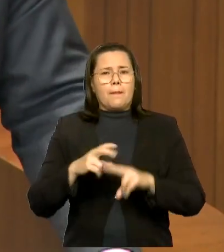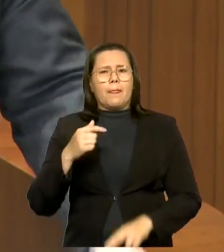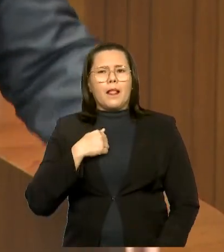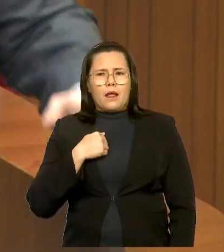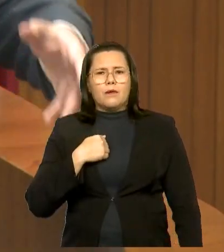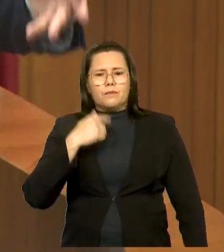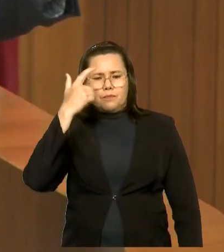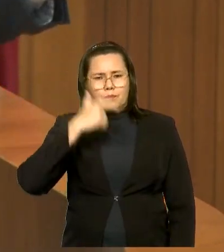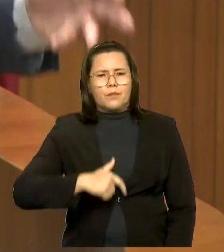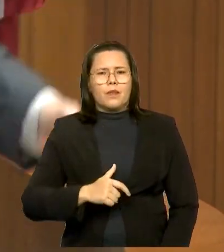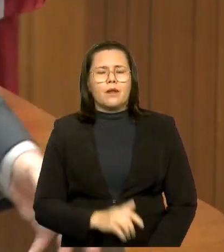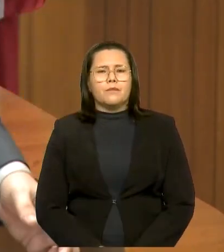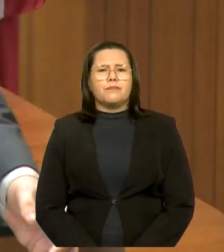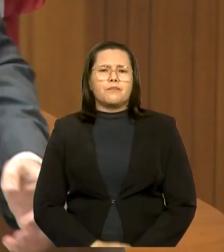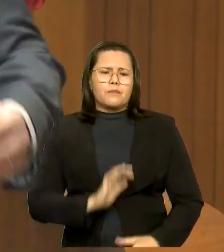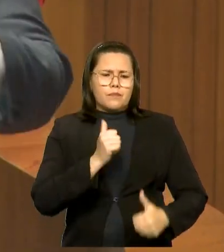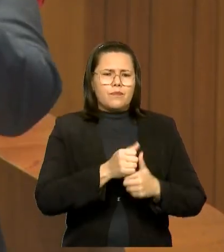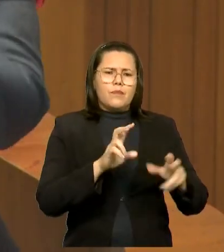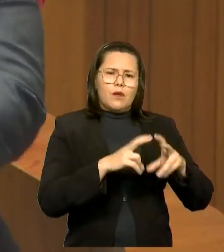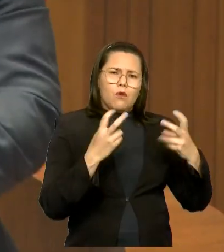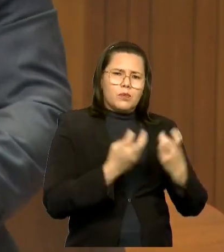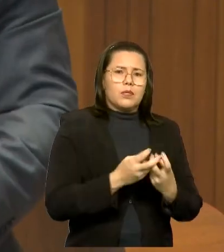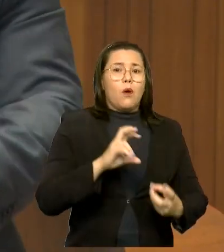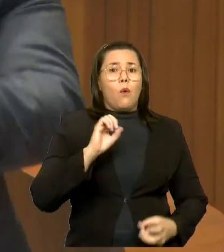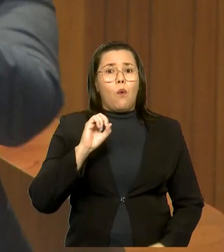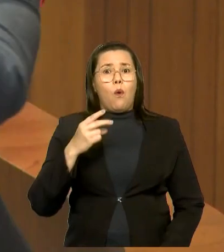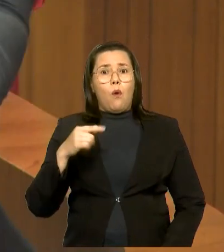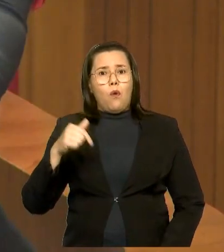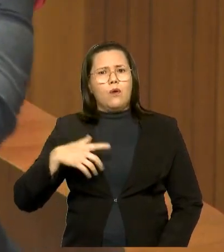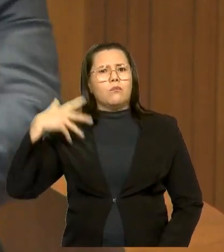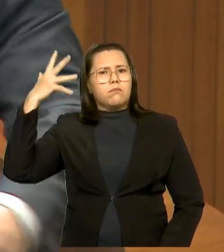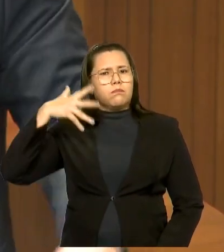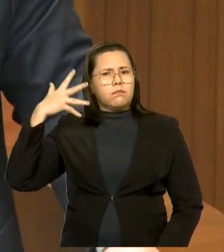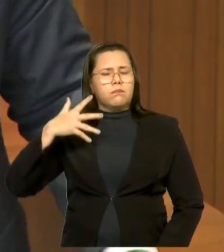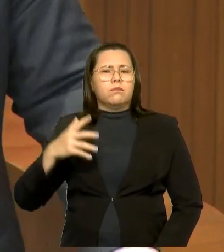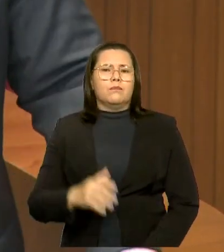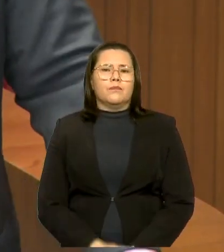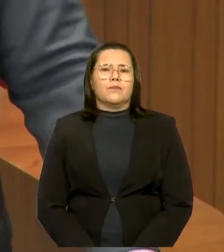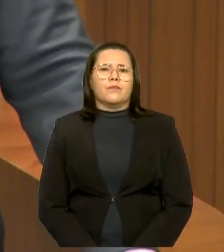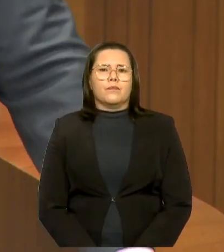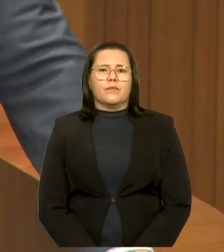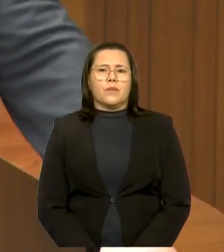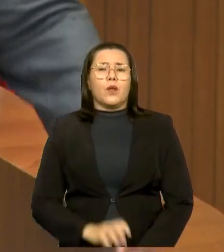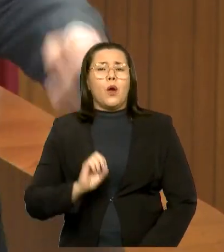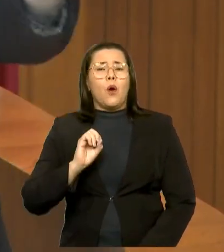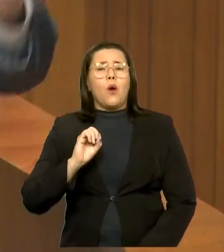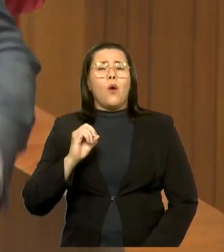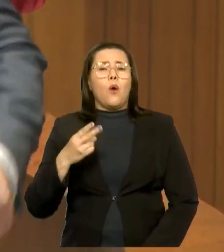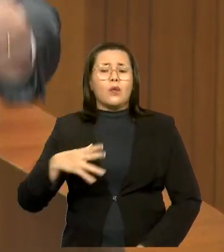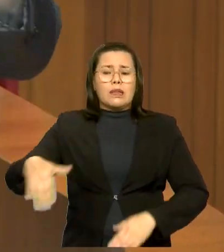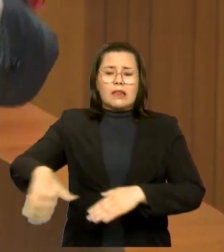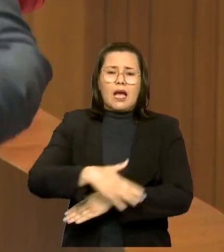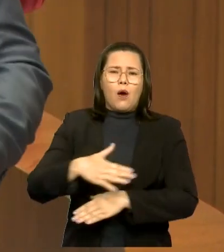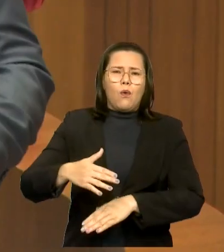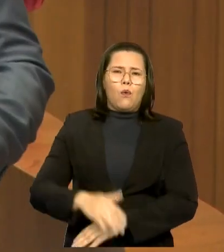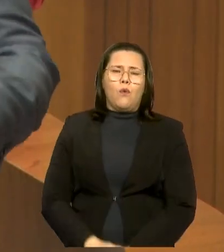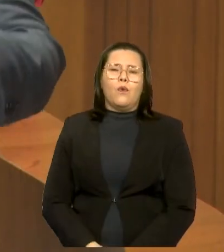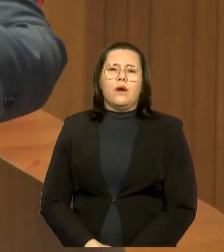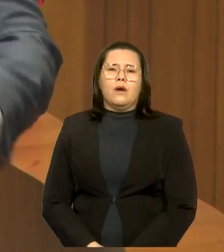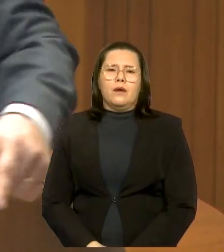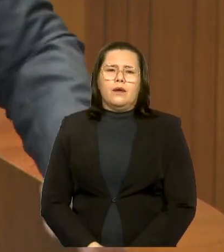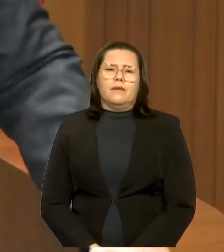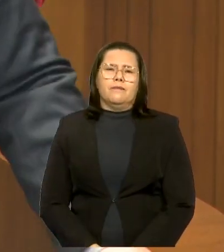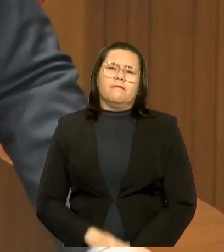numa comissão, seja aqui no plenário, seja num discurso, seja num palanque político na rua, eu sempre